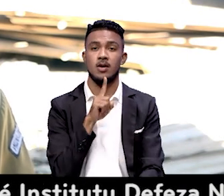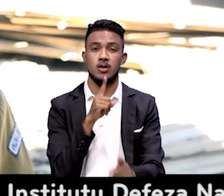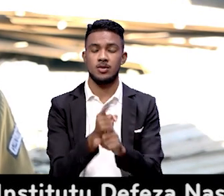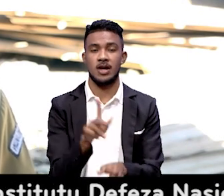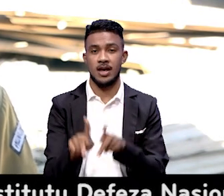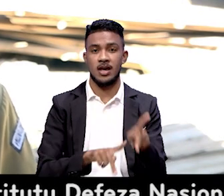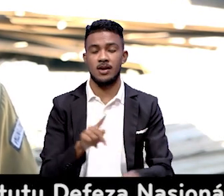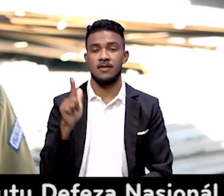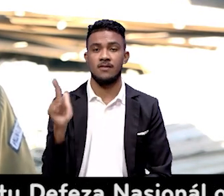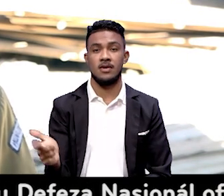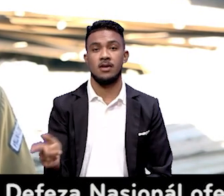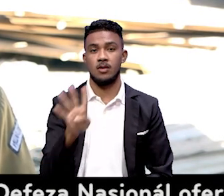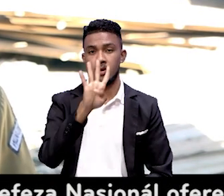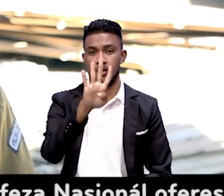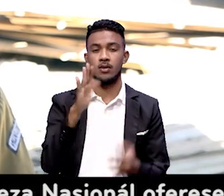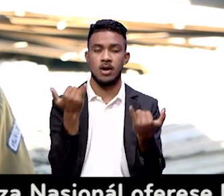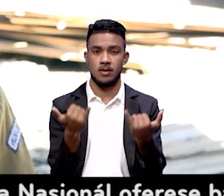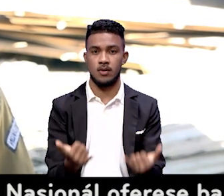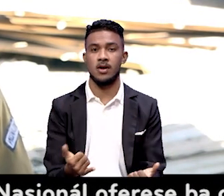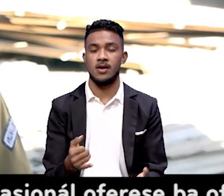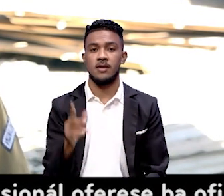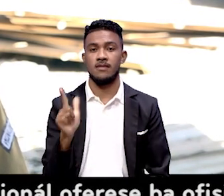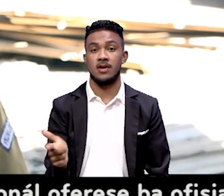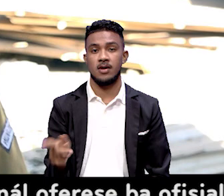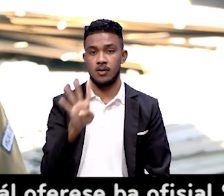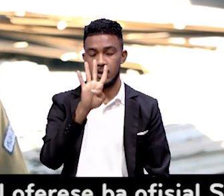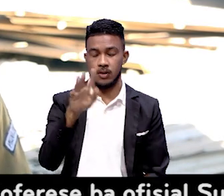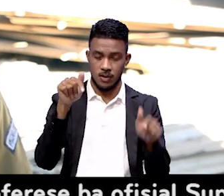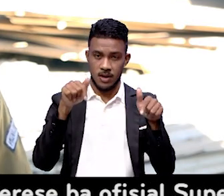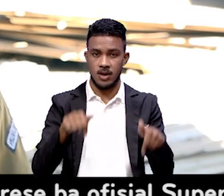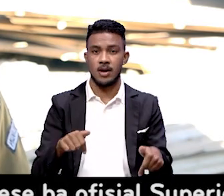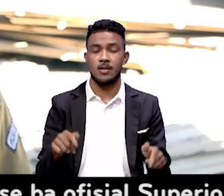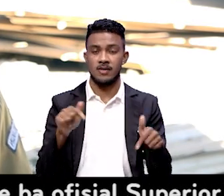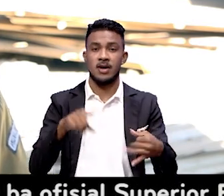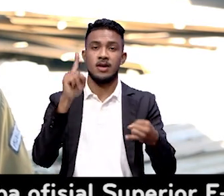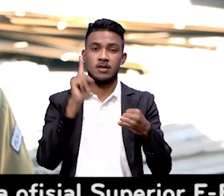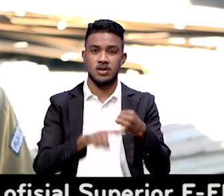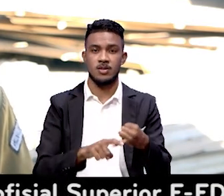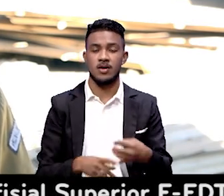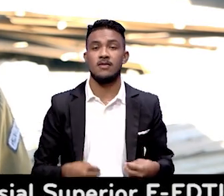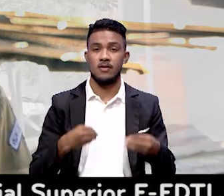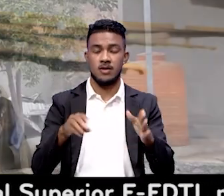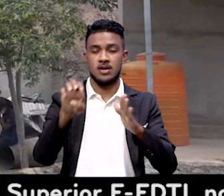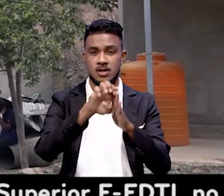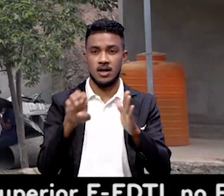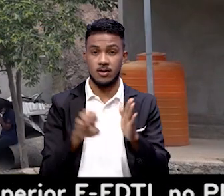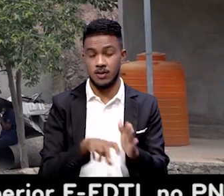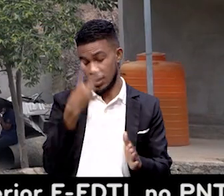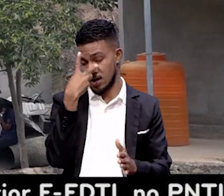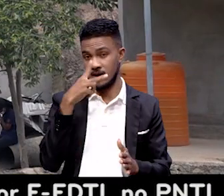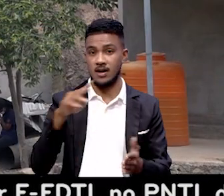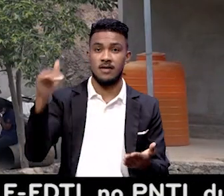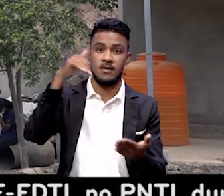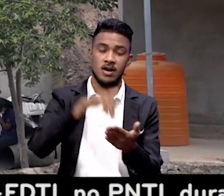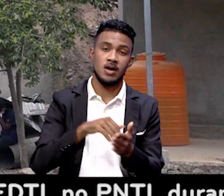24. Agora, 24, né? Agora, mais falei que os nem que estado foi em Jare, falei,